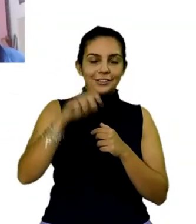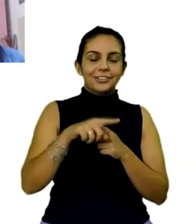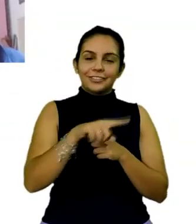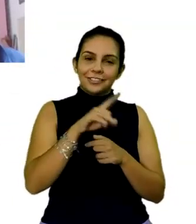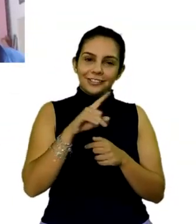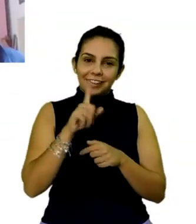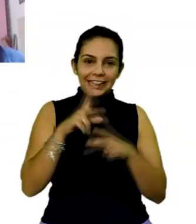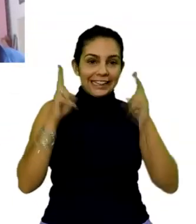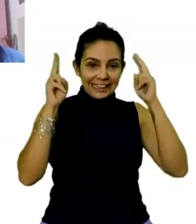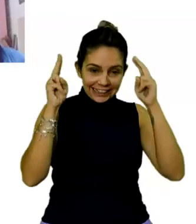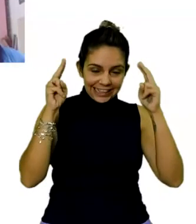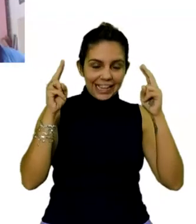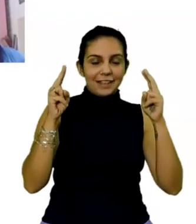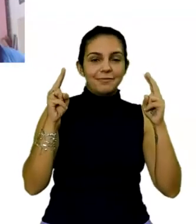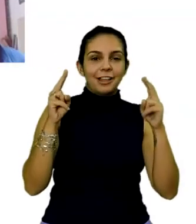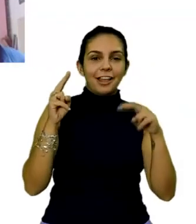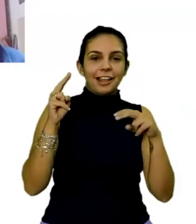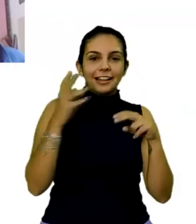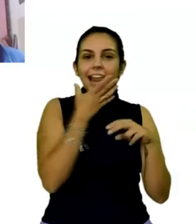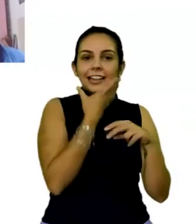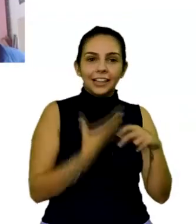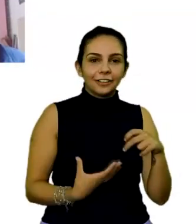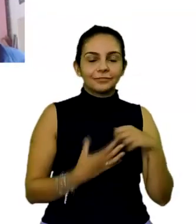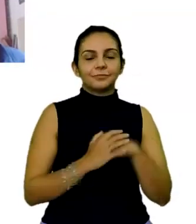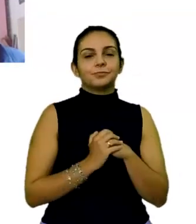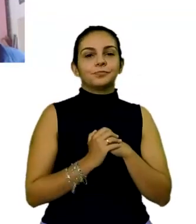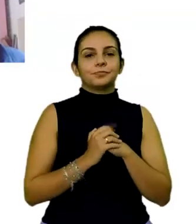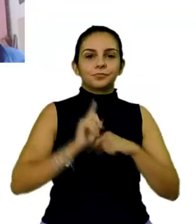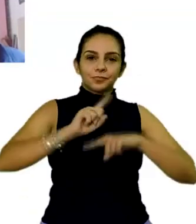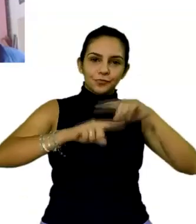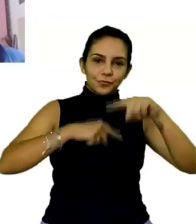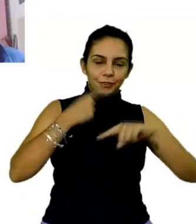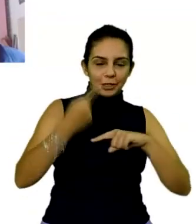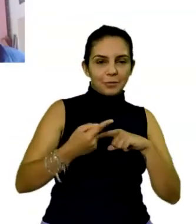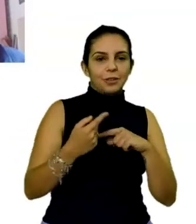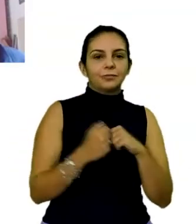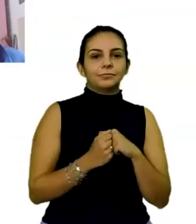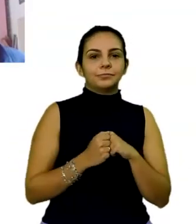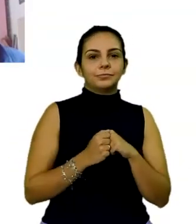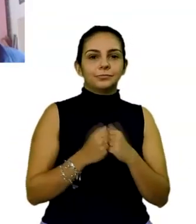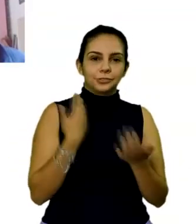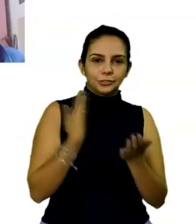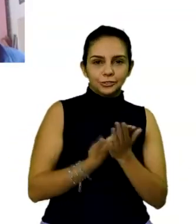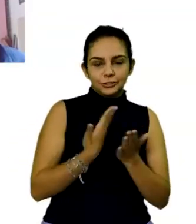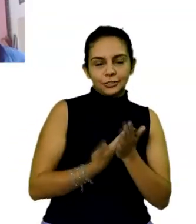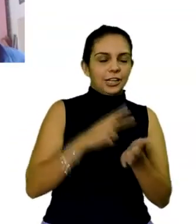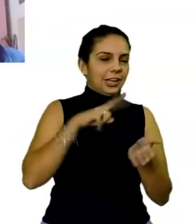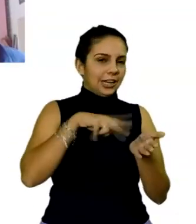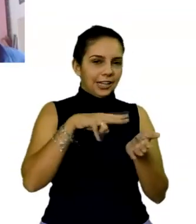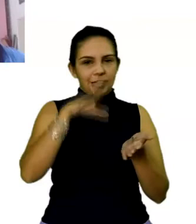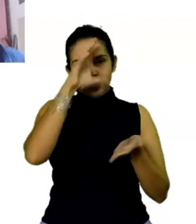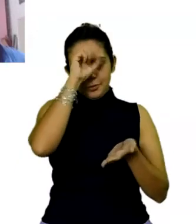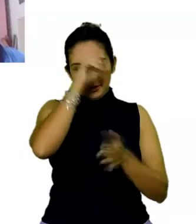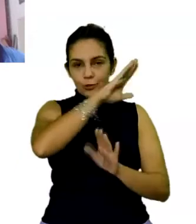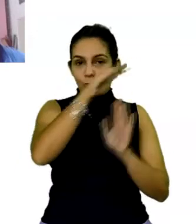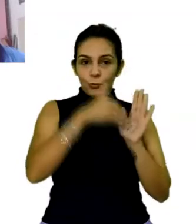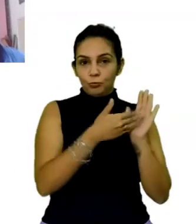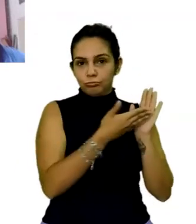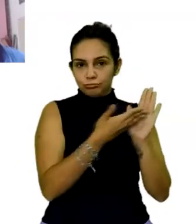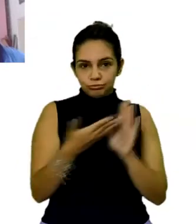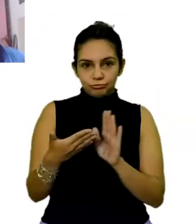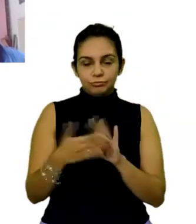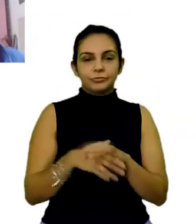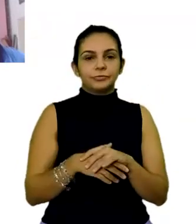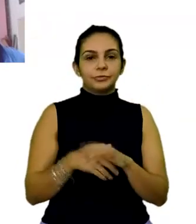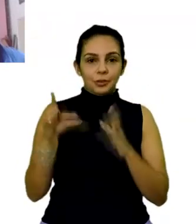esse é o grande tema do Natal. E aí, depois de estudar, ler, compreender isso tudo,